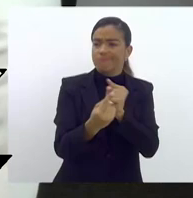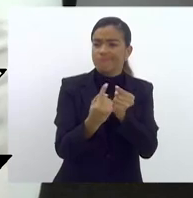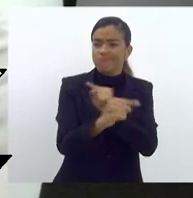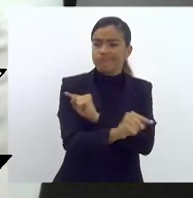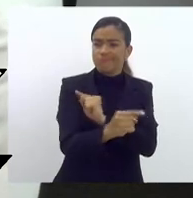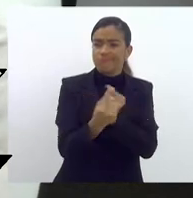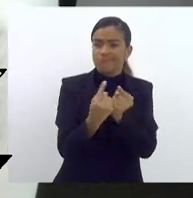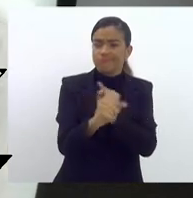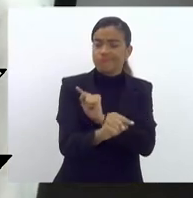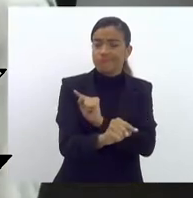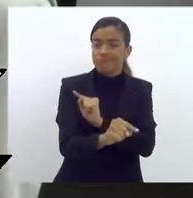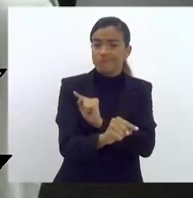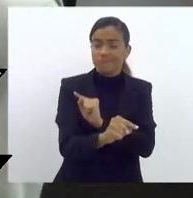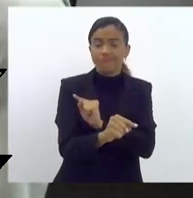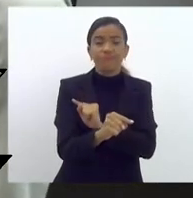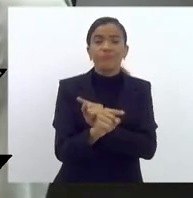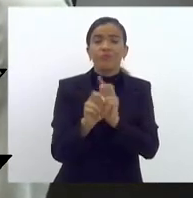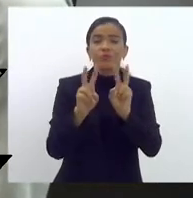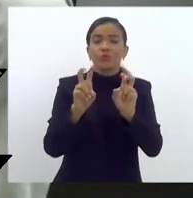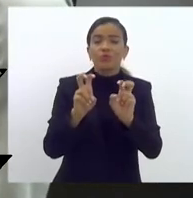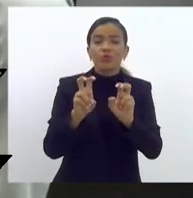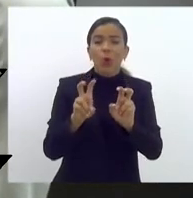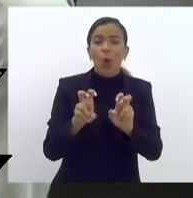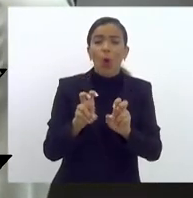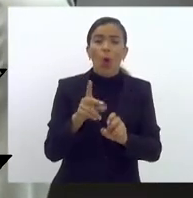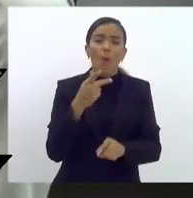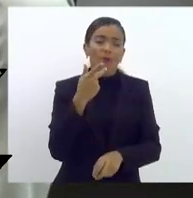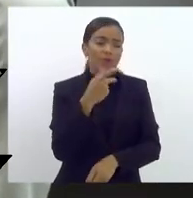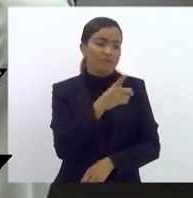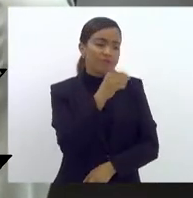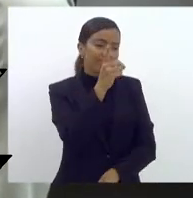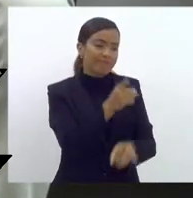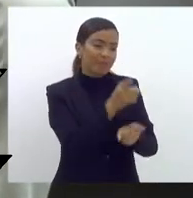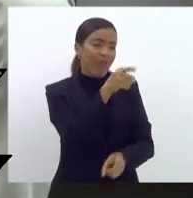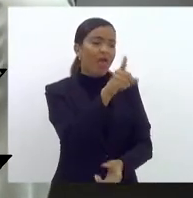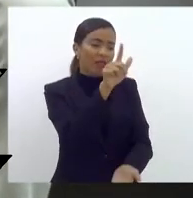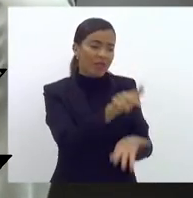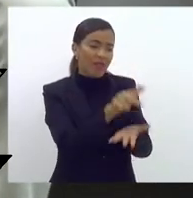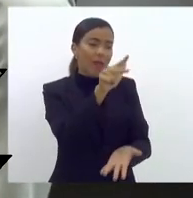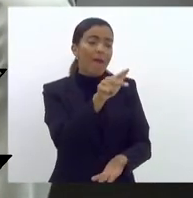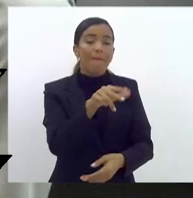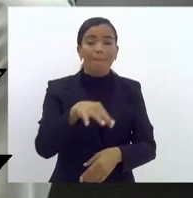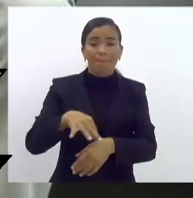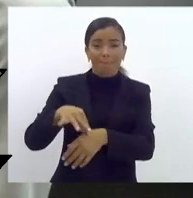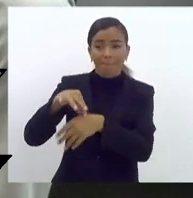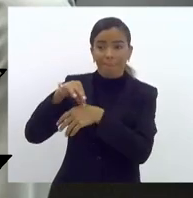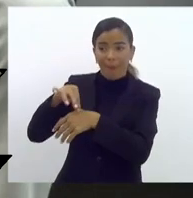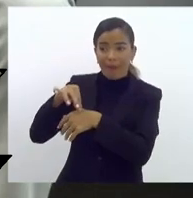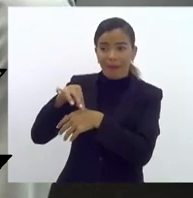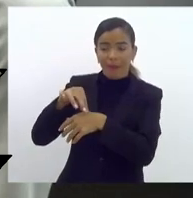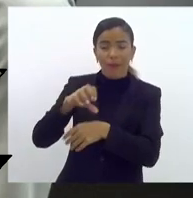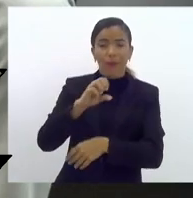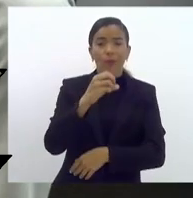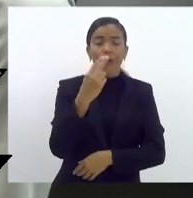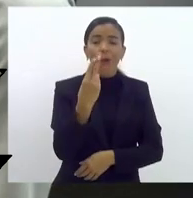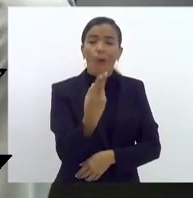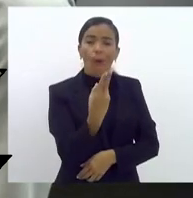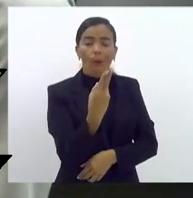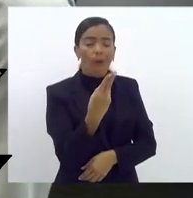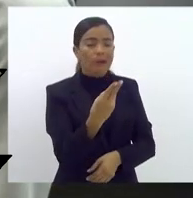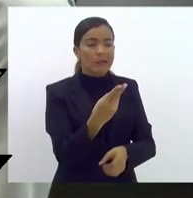nessa questão de declaração de patrimônio que seja material quer seja